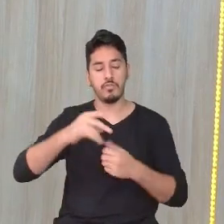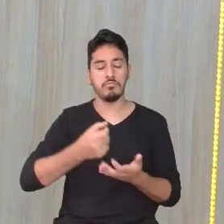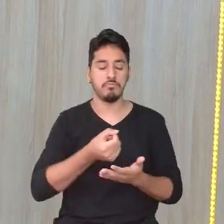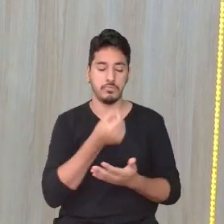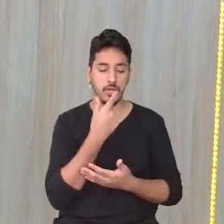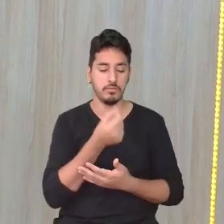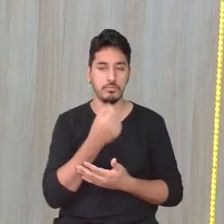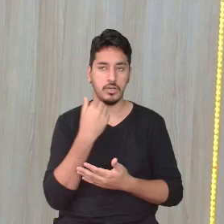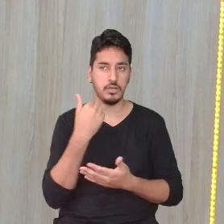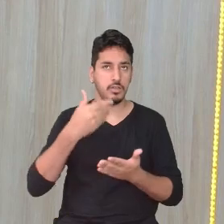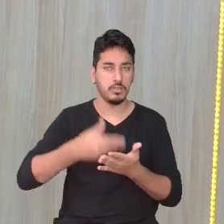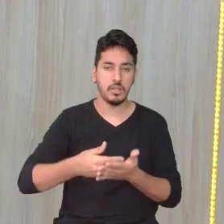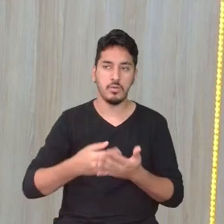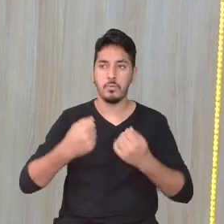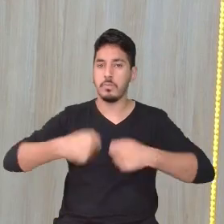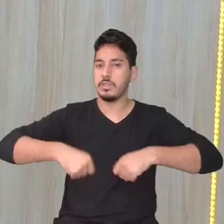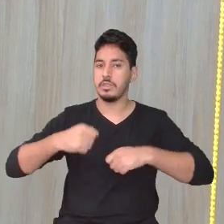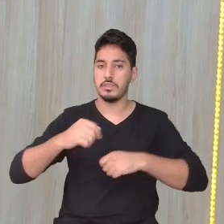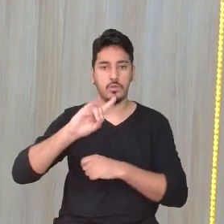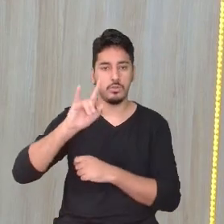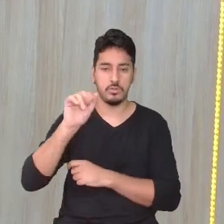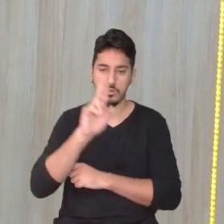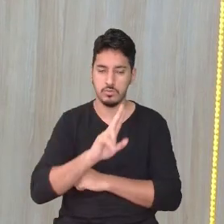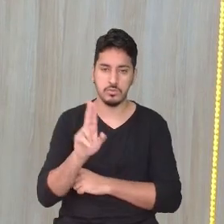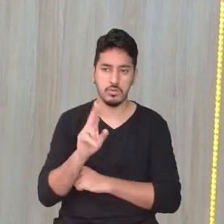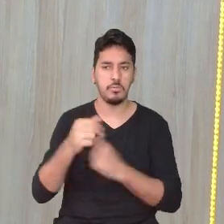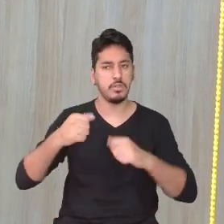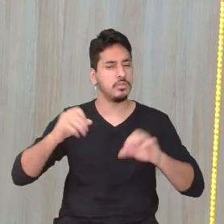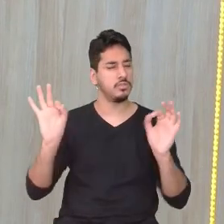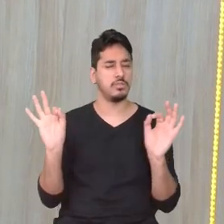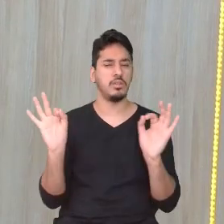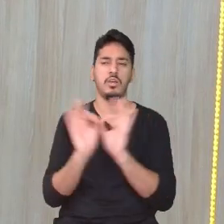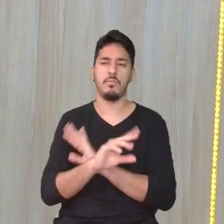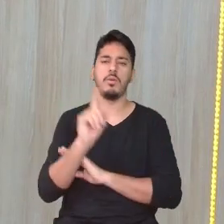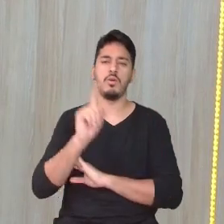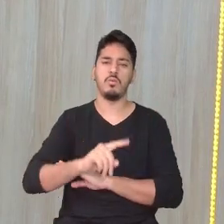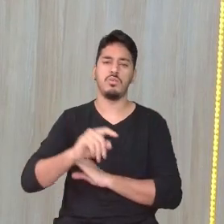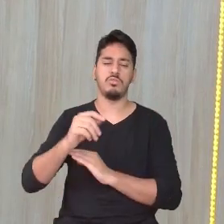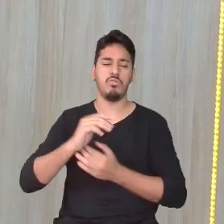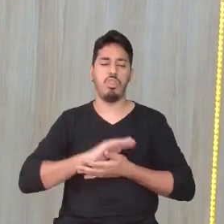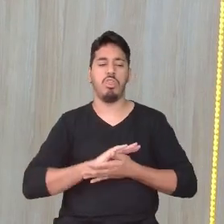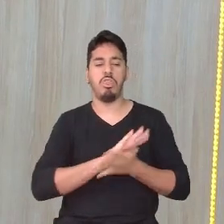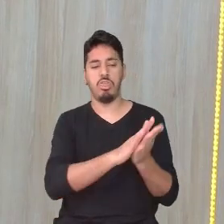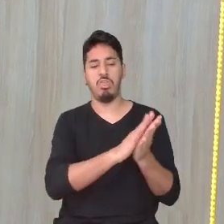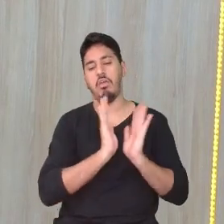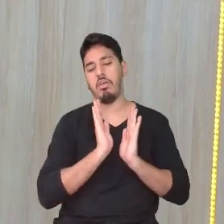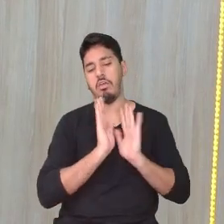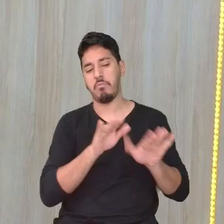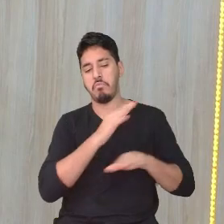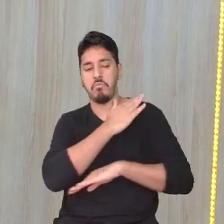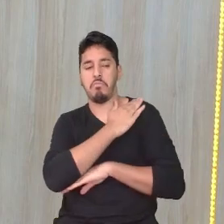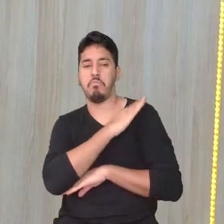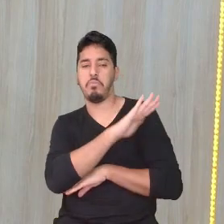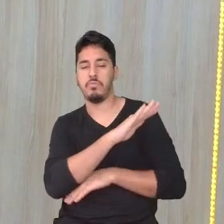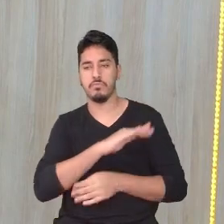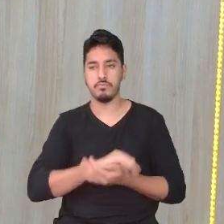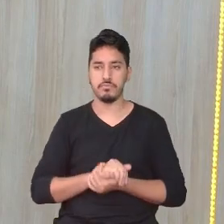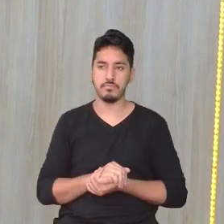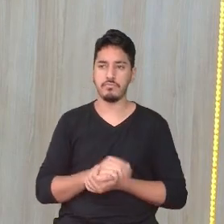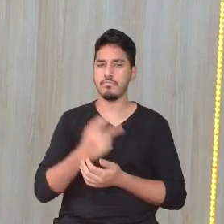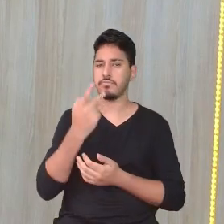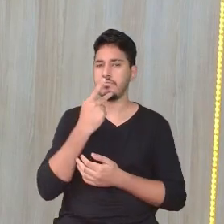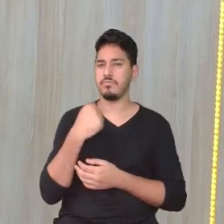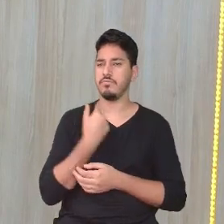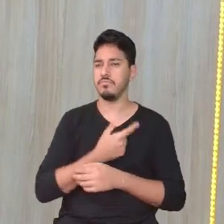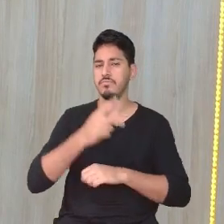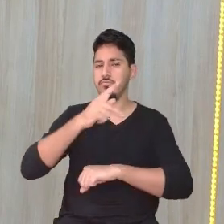até quando for preciso essa medicação, ok? A gente tem que acabar com os preconceitos, com os tabus que se tem. Vamos lá. Vamos falar do